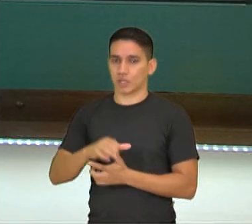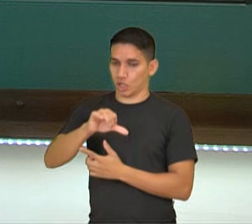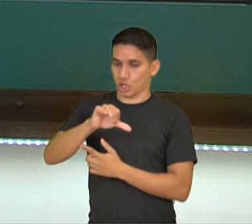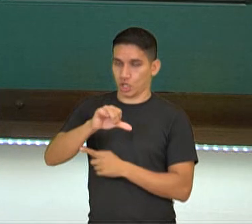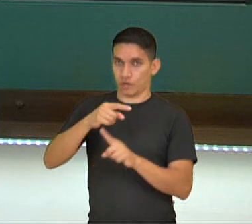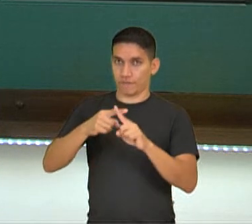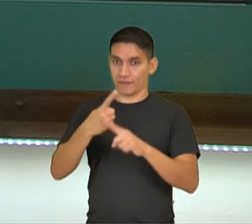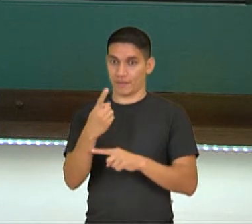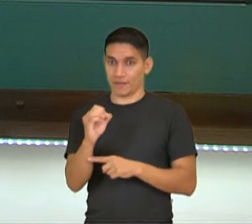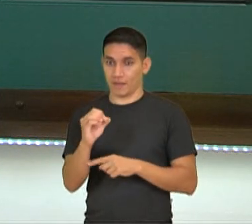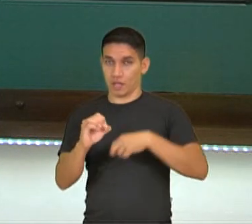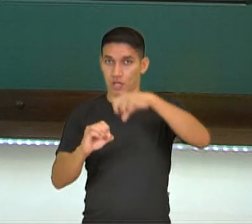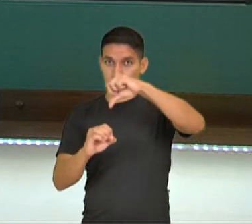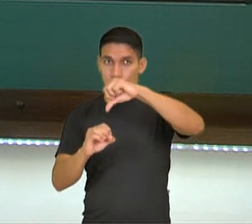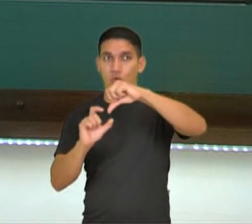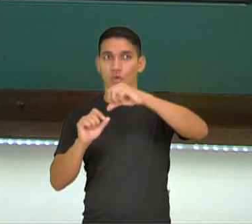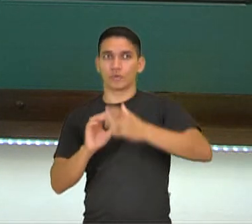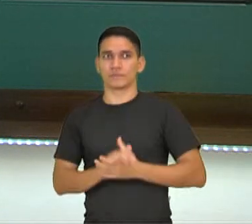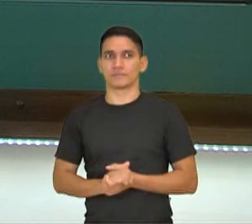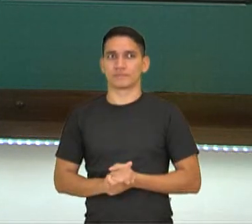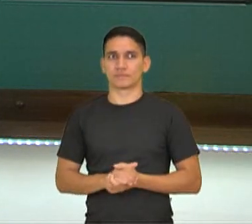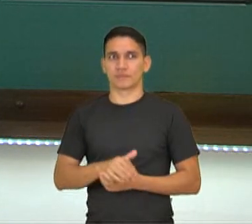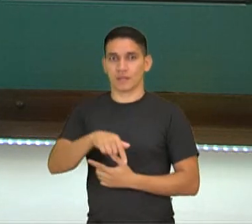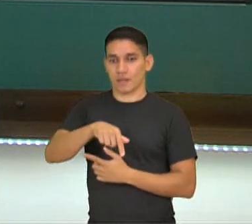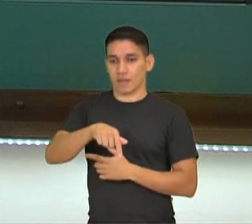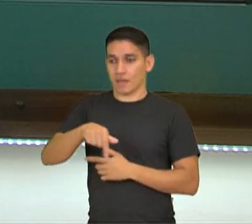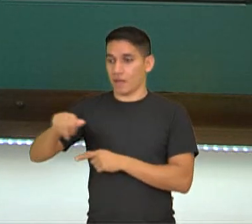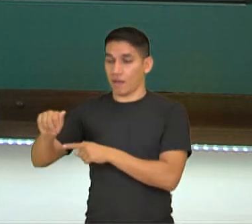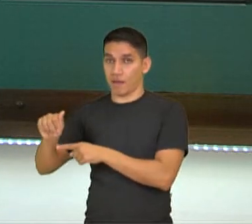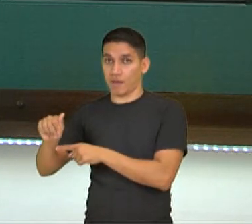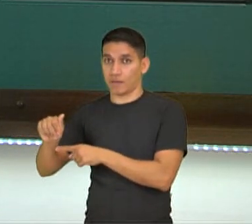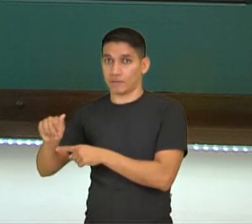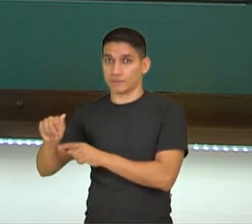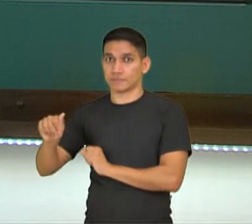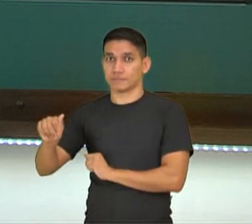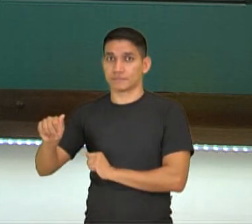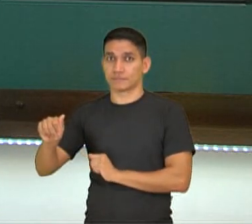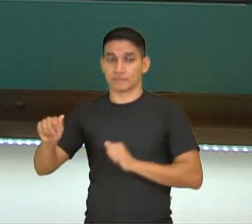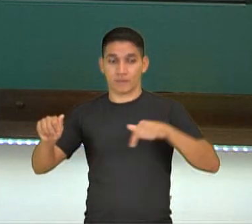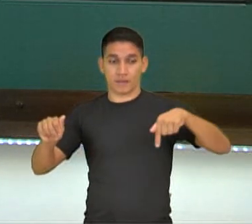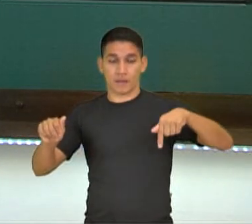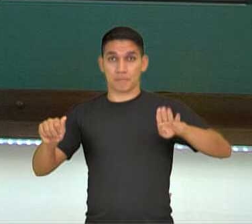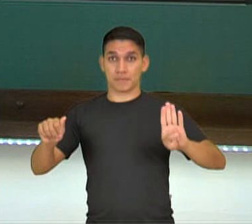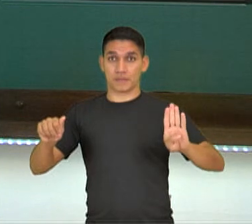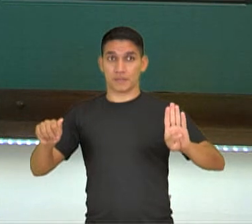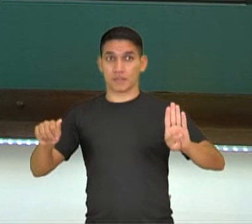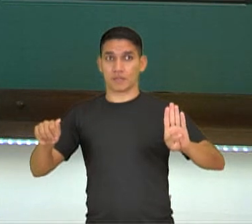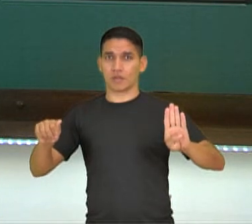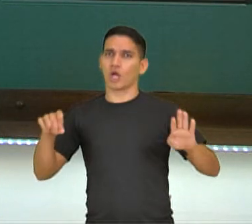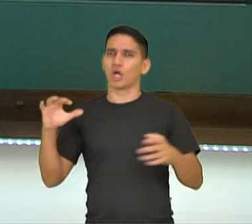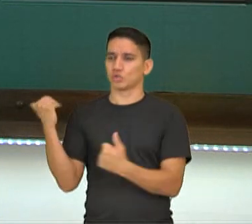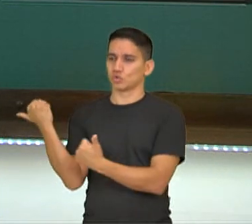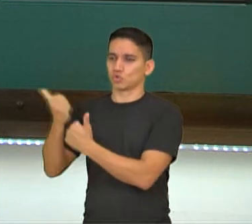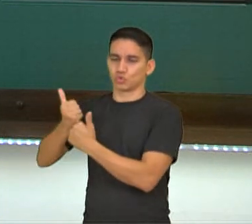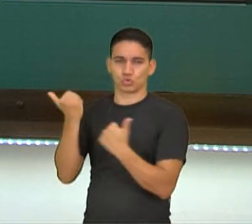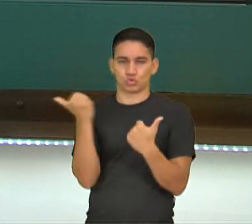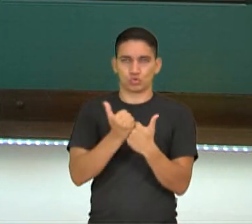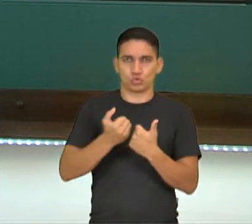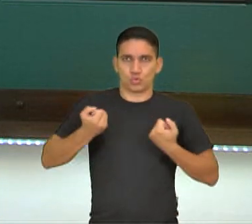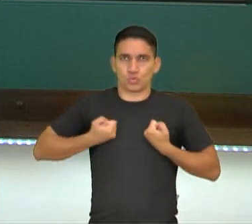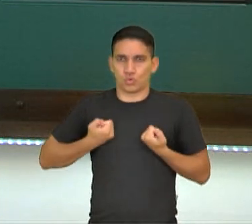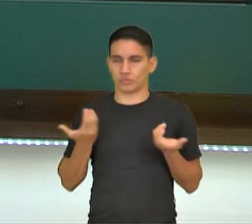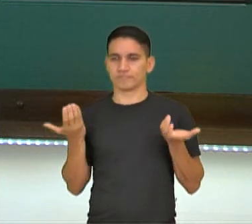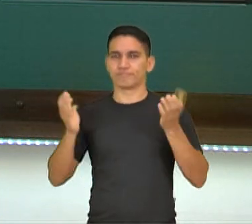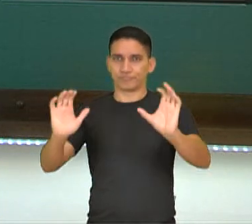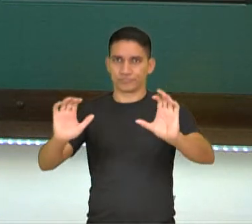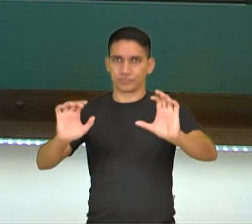nona, QA vale 6 micro, 6 vezes 10 elevado a menos 6, QB, coloca os dados também, 2 vezes 10 elevado a menos